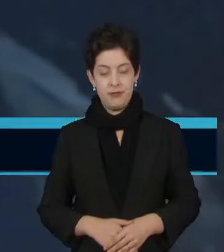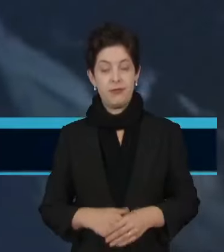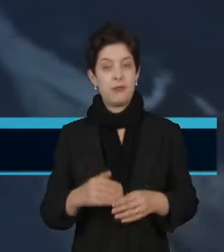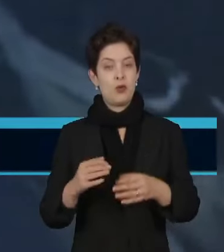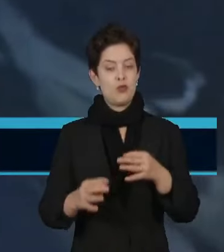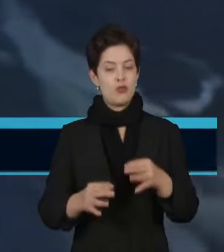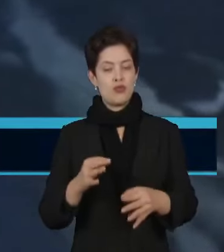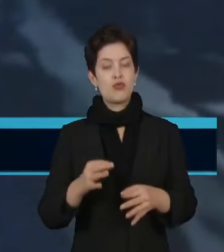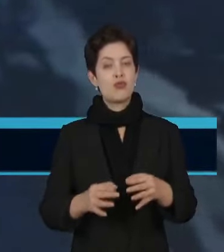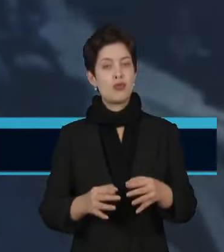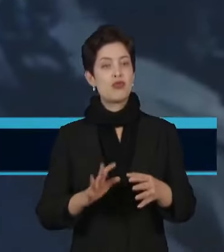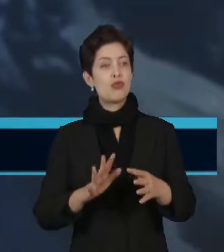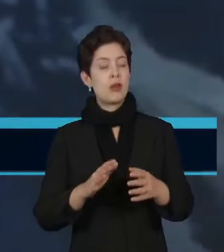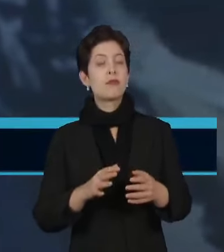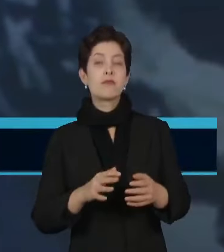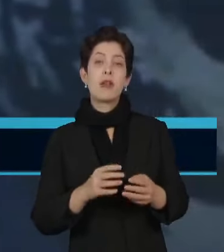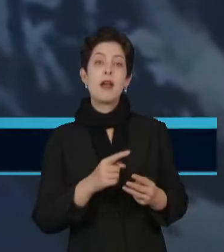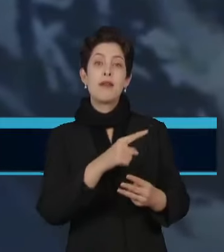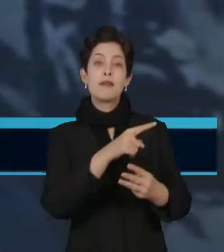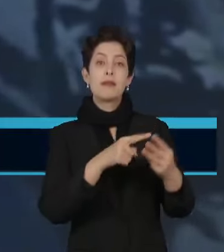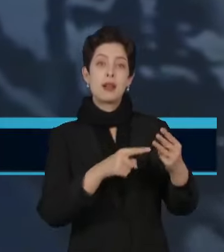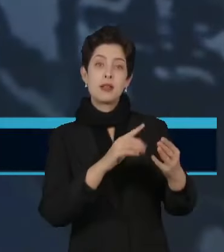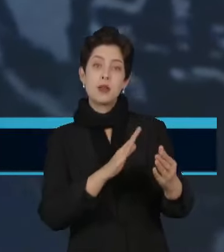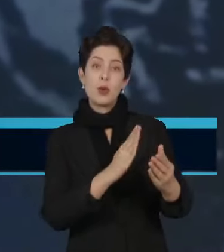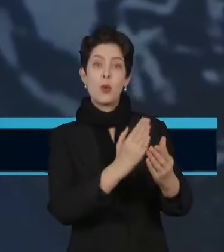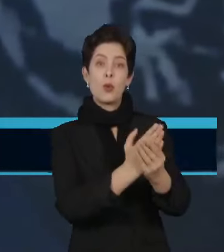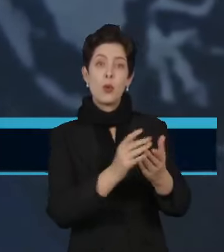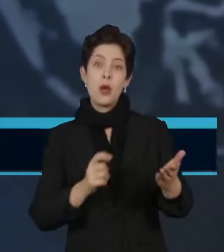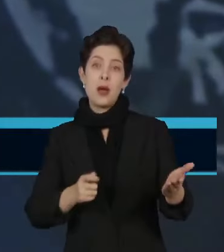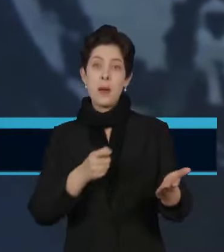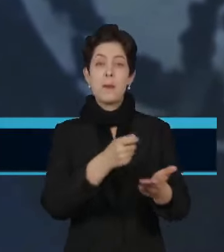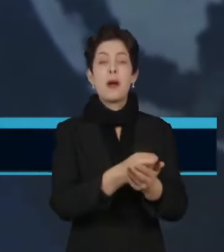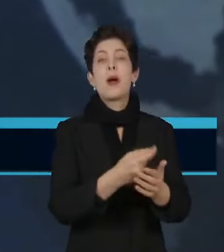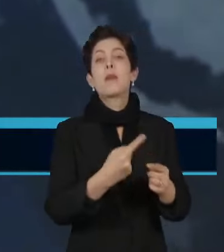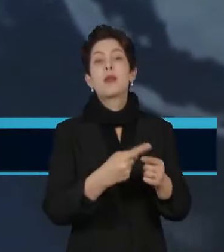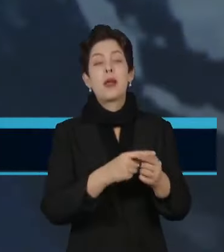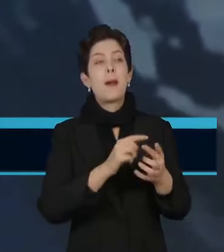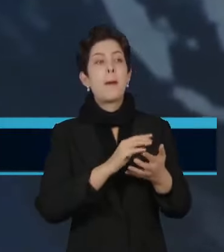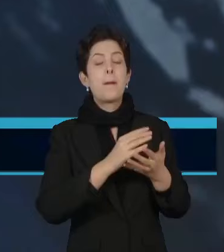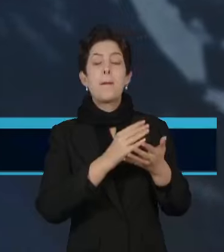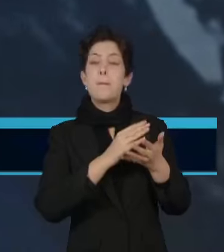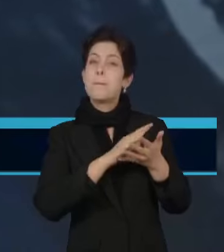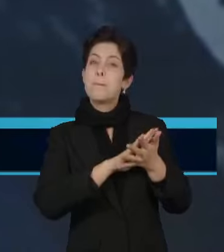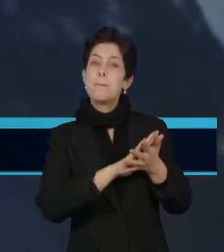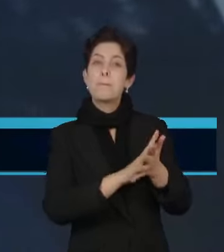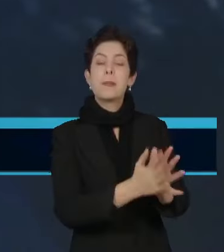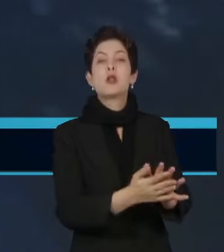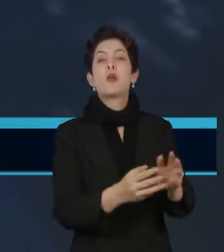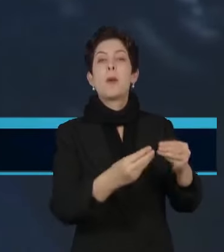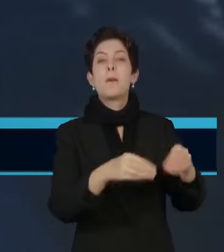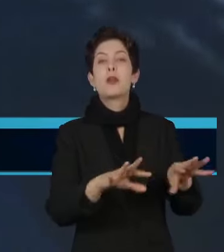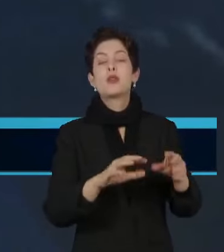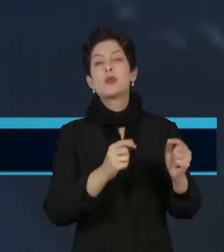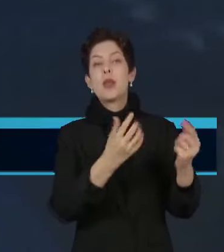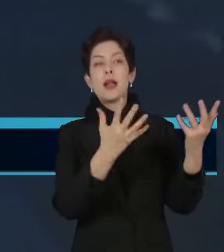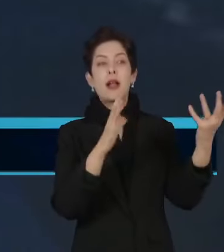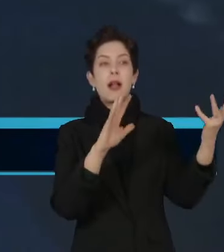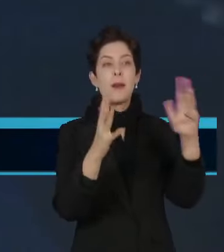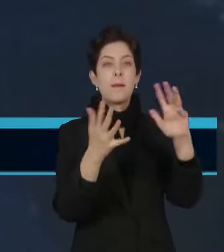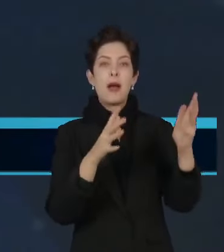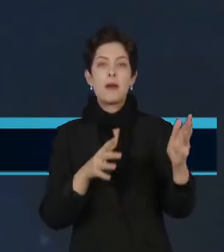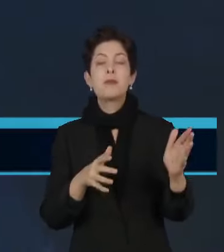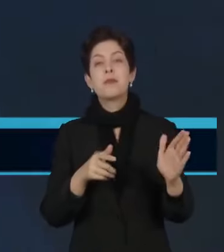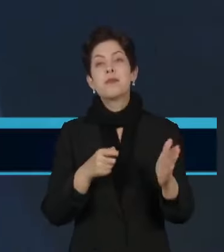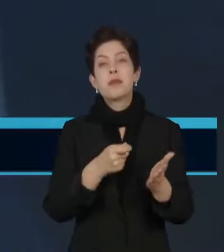a justiça já concedeu três indenizações por danos climáticos mas muitos pedidos são rejeitados porque ainda não há regulamentação sobre o